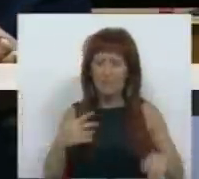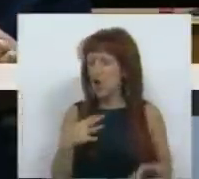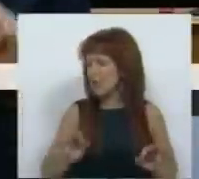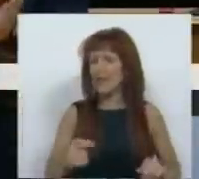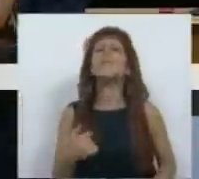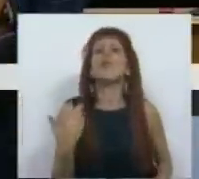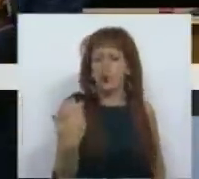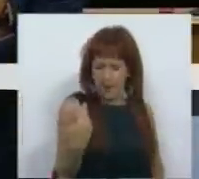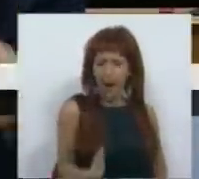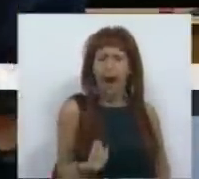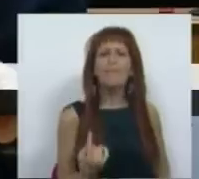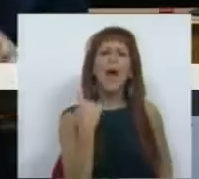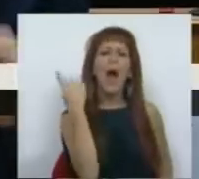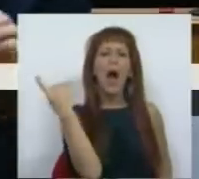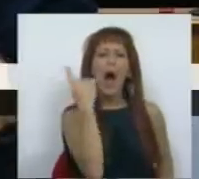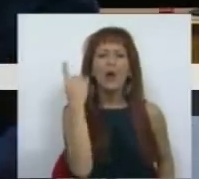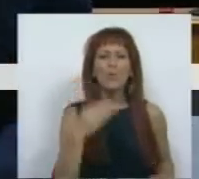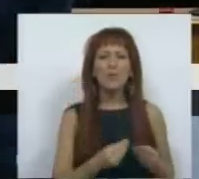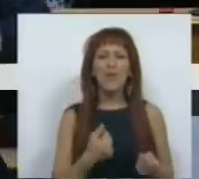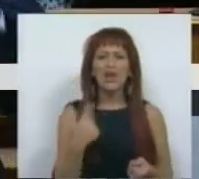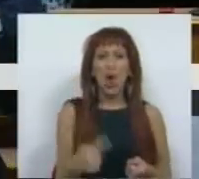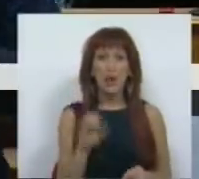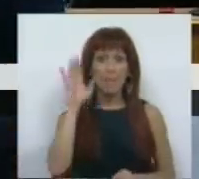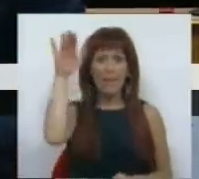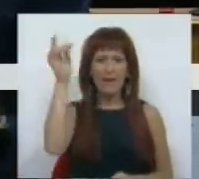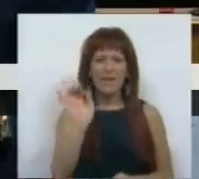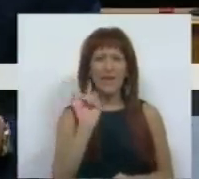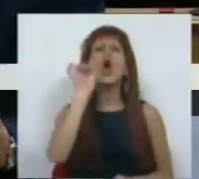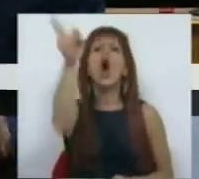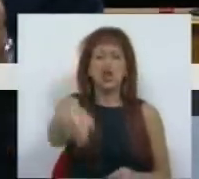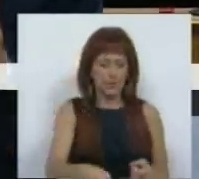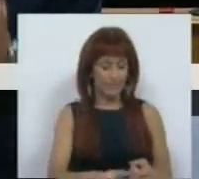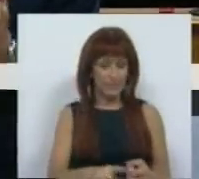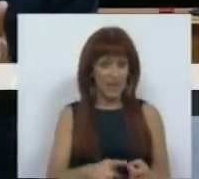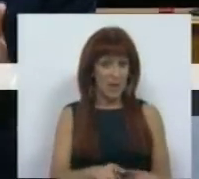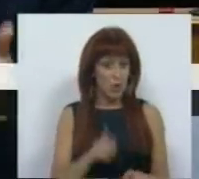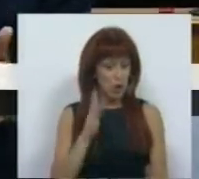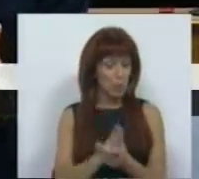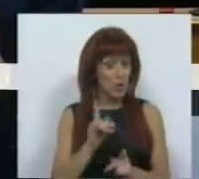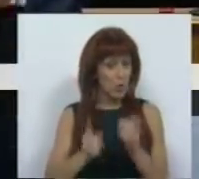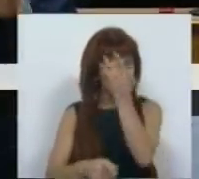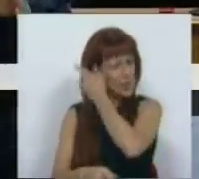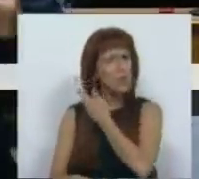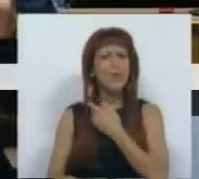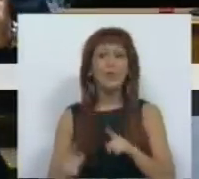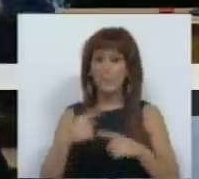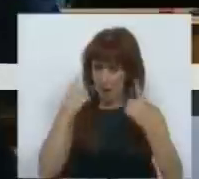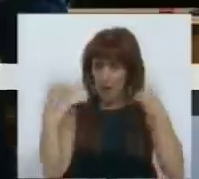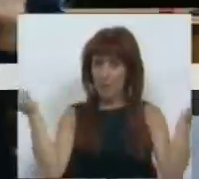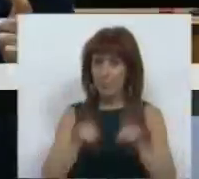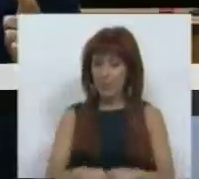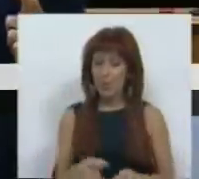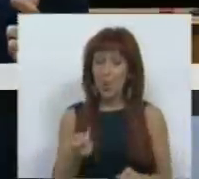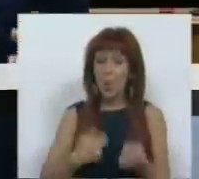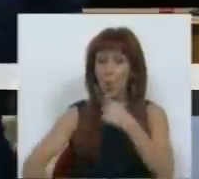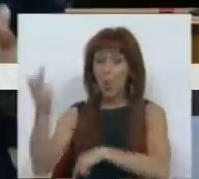neste momento sobre algumas matérias. Primeira certeza, este processo começou em público há um